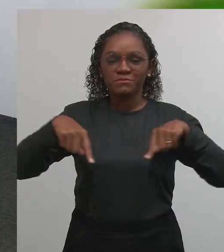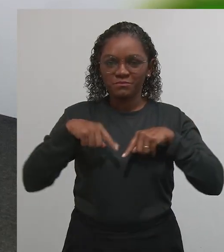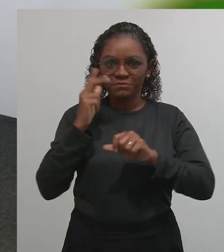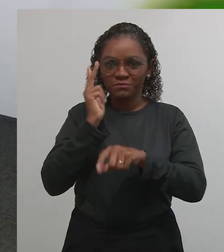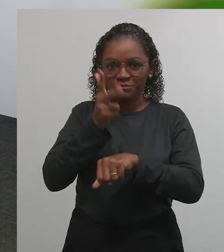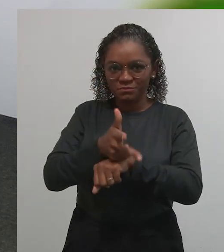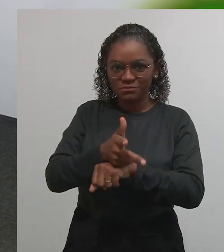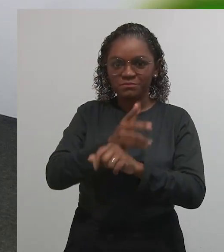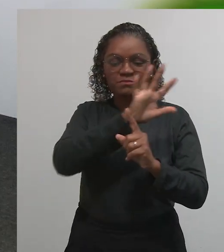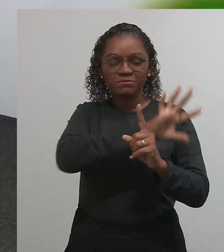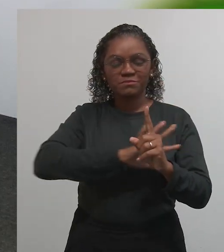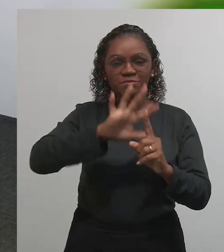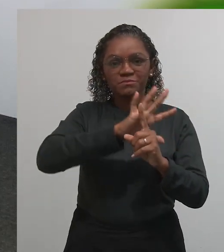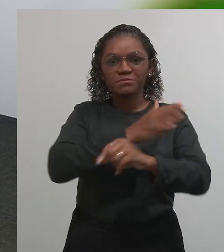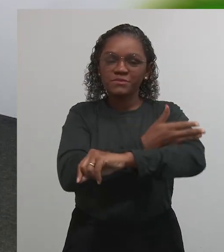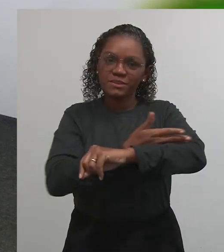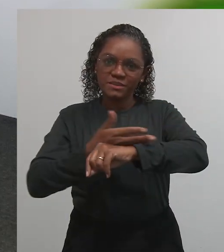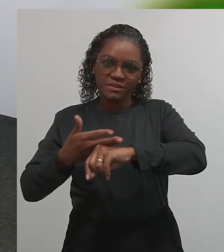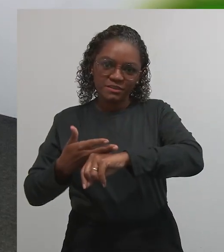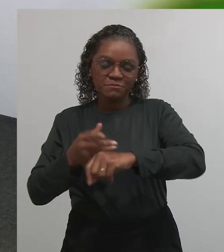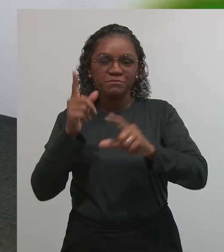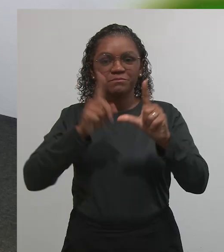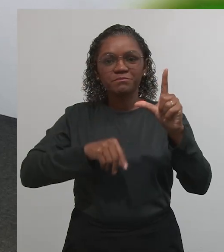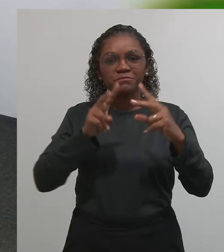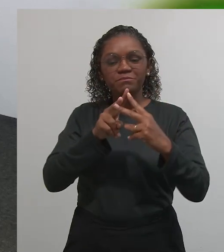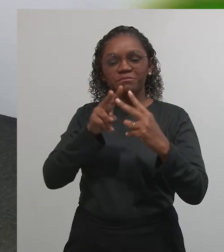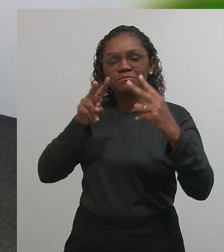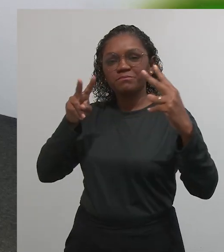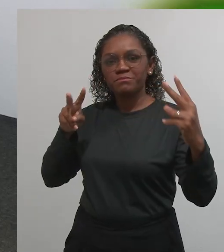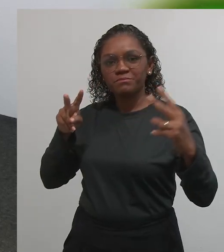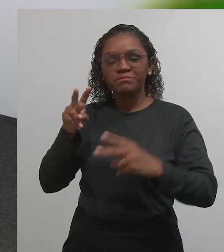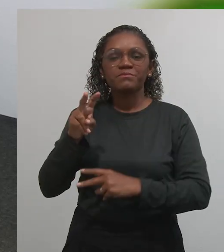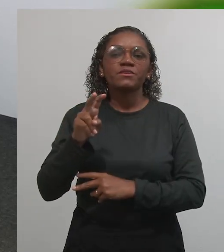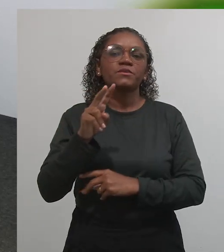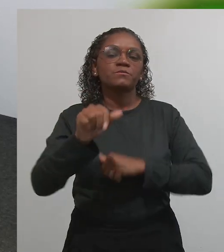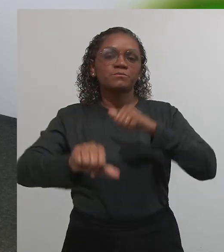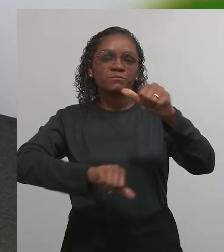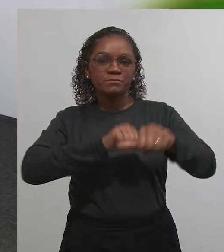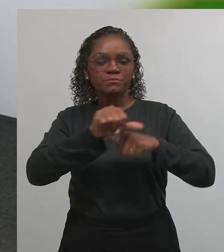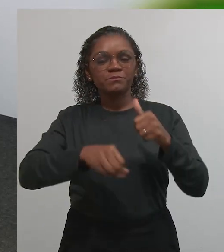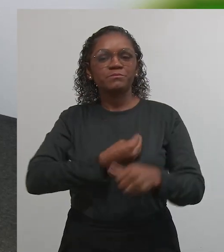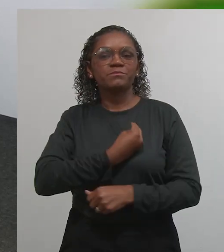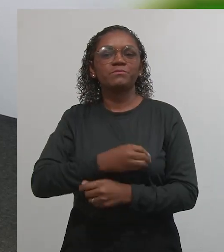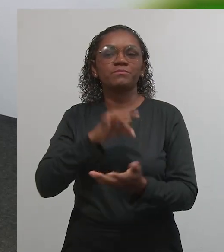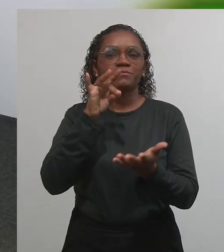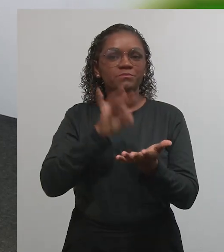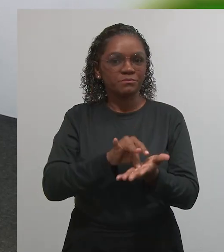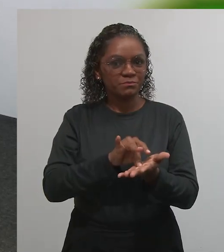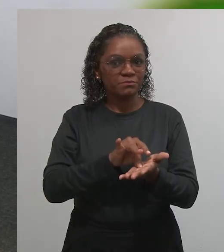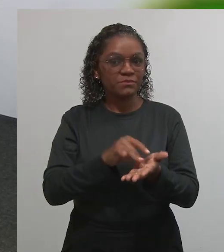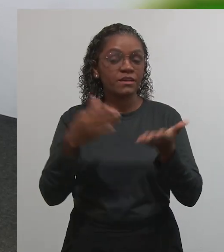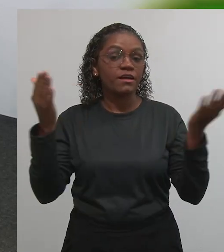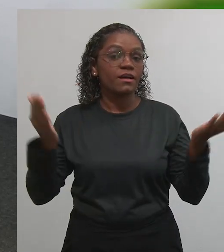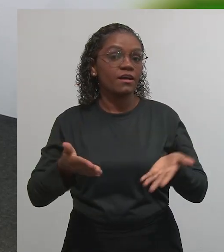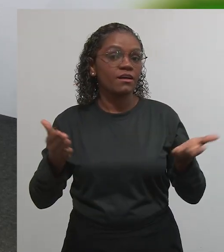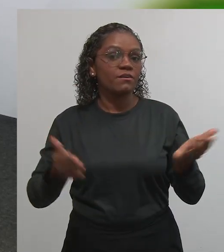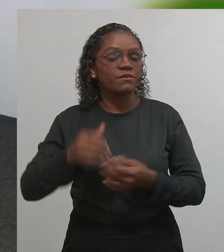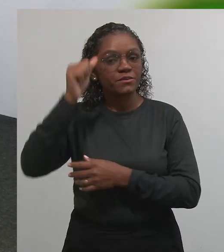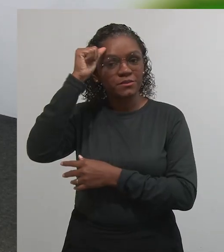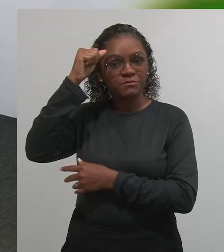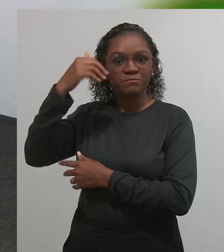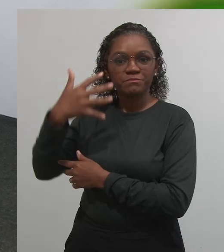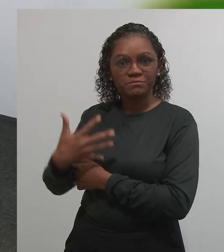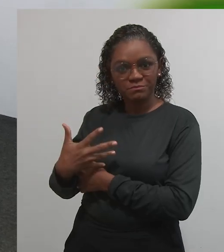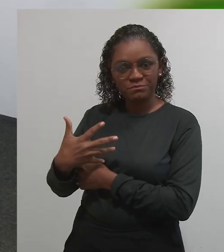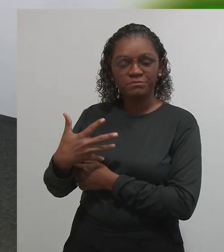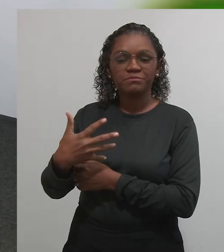fundo branco e os dizeres EAD Mudando Realidade. E eu vou fazer agora a minha